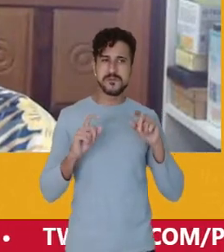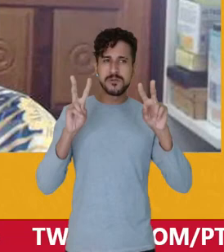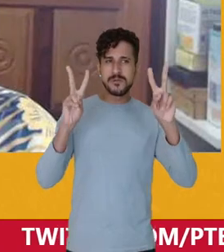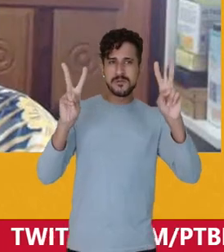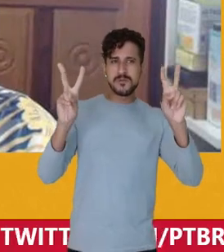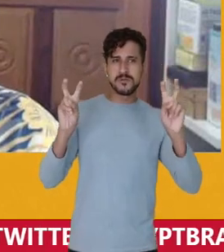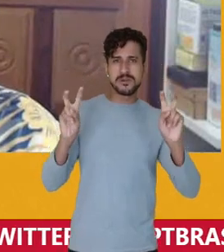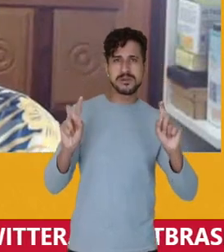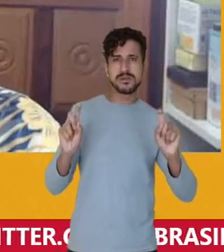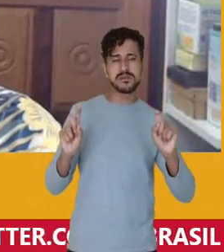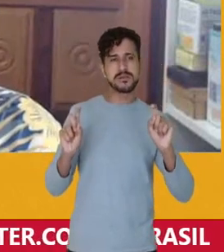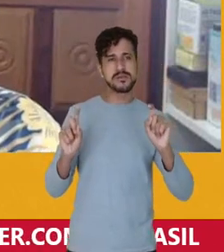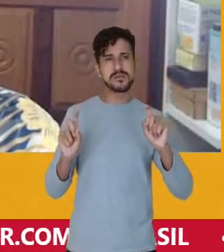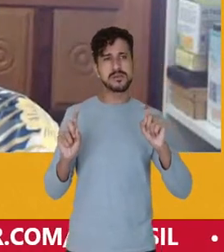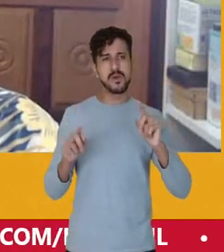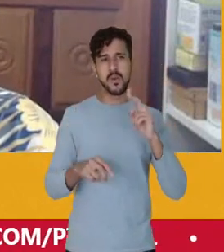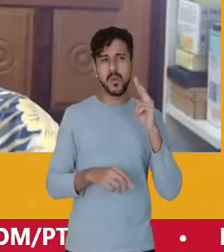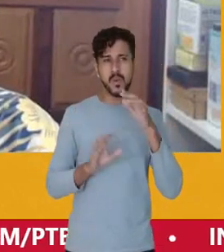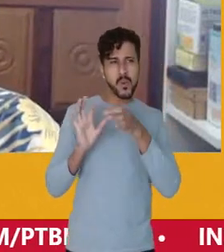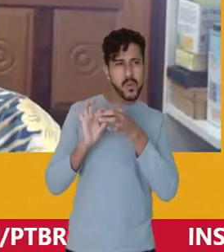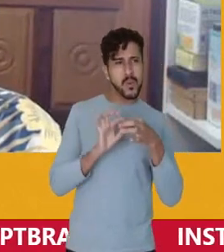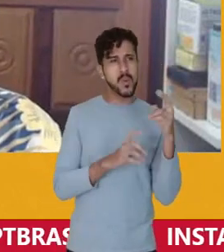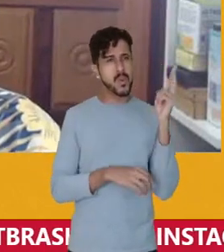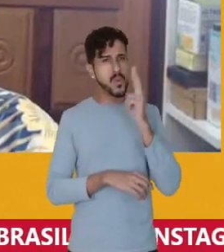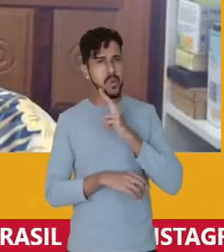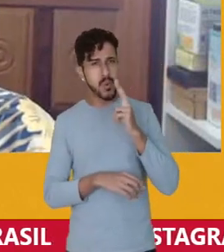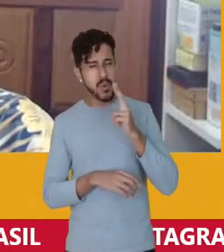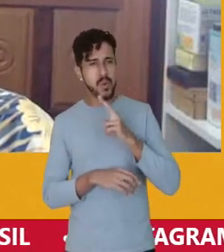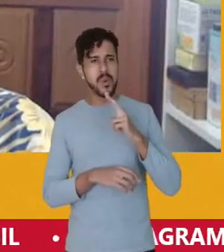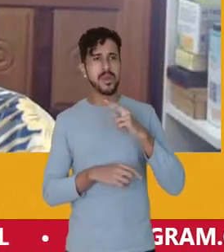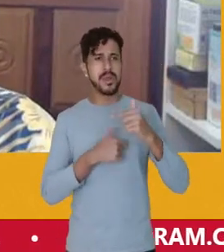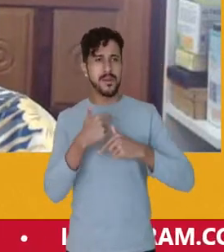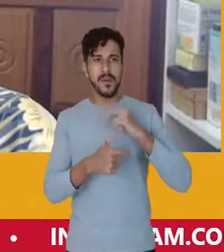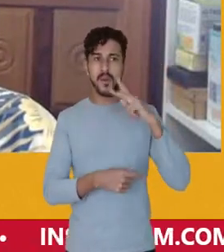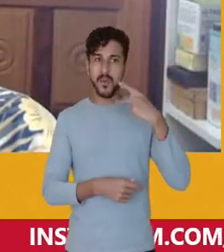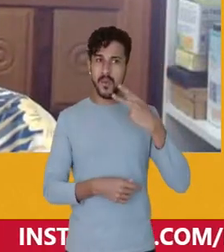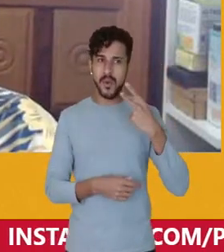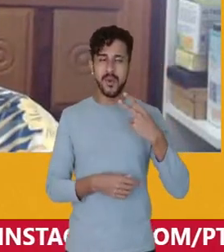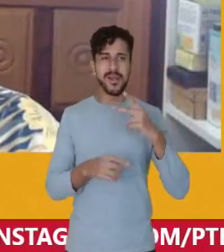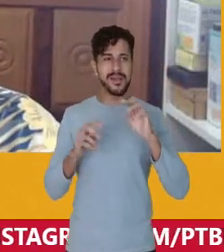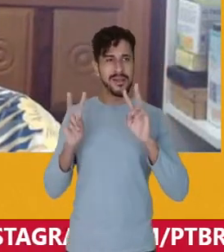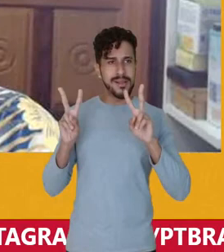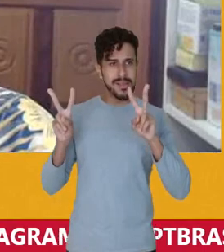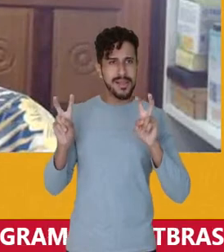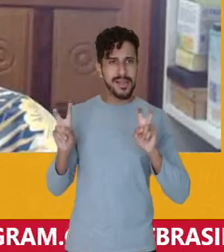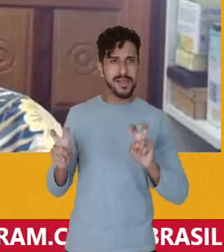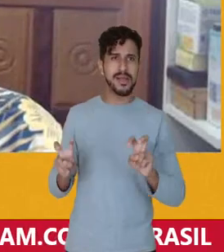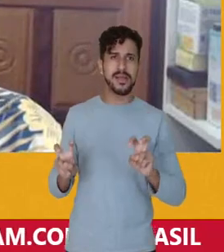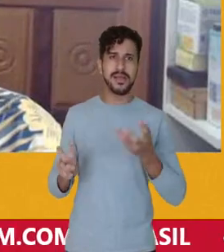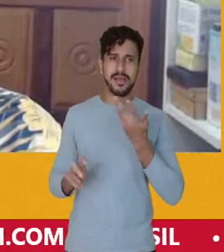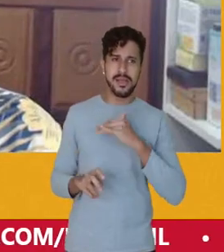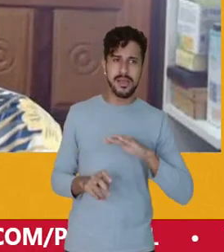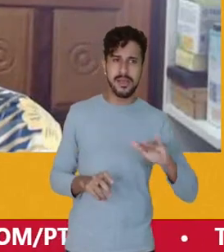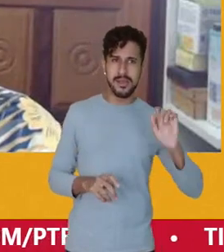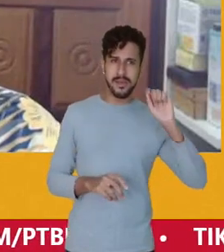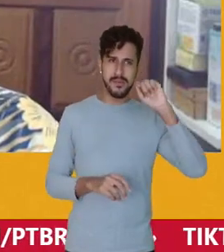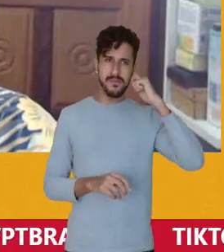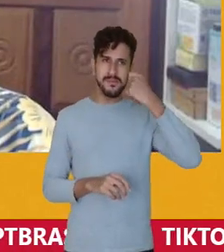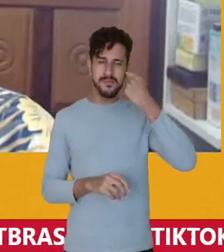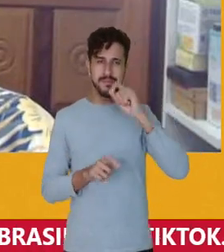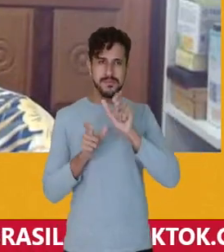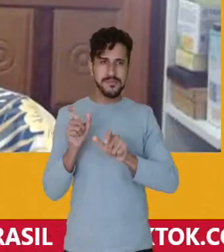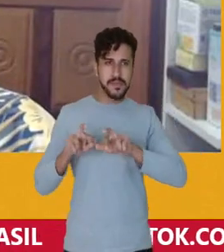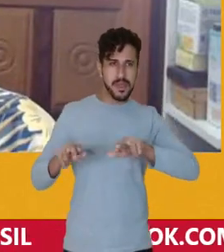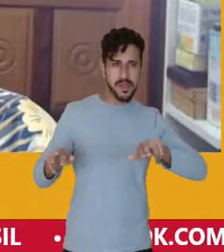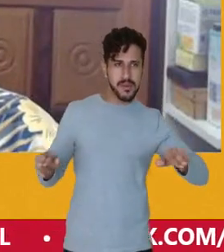essa emergência, essa imersão política da questão das infâncias negras,